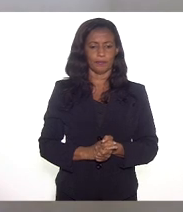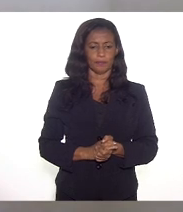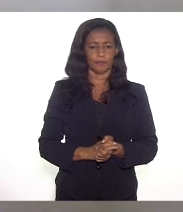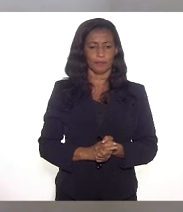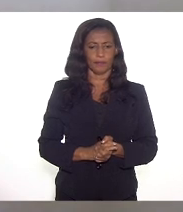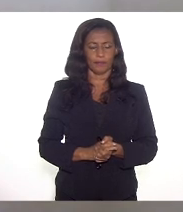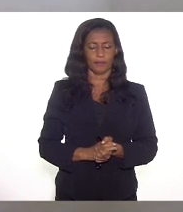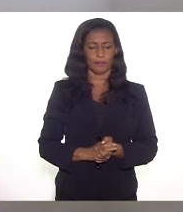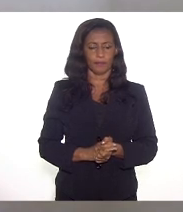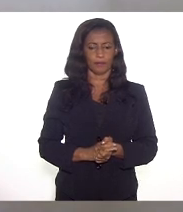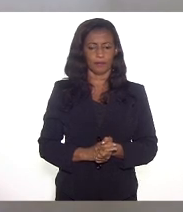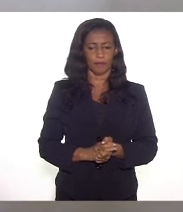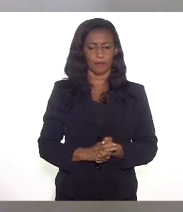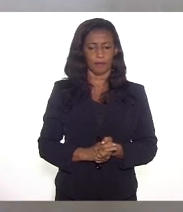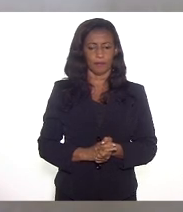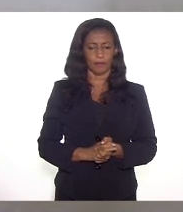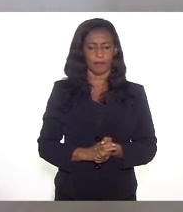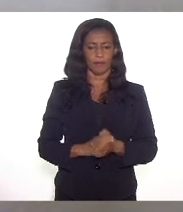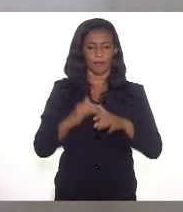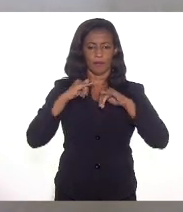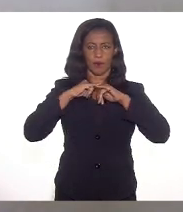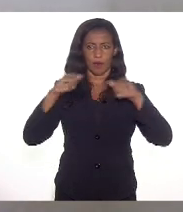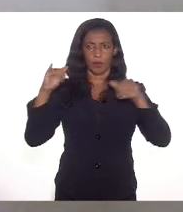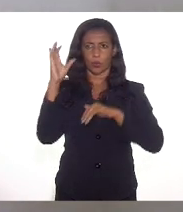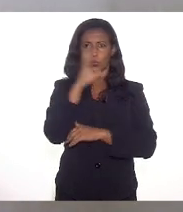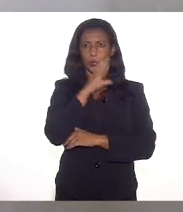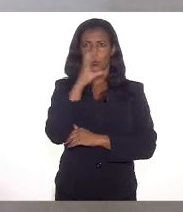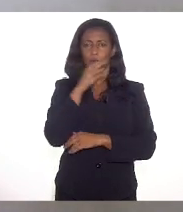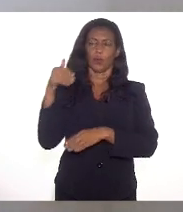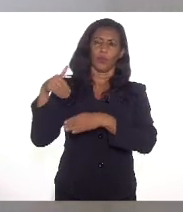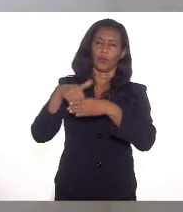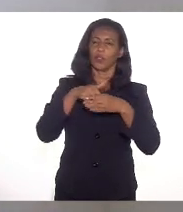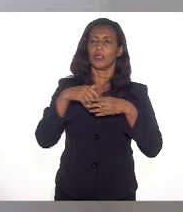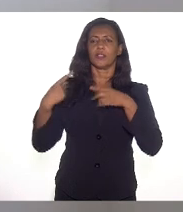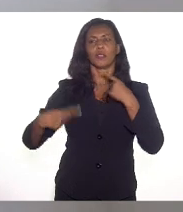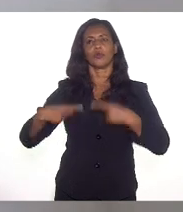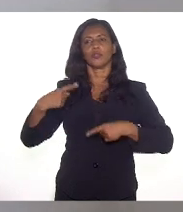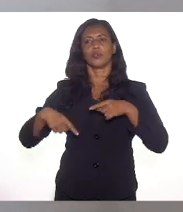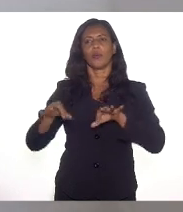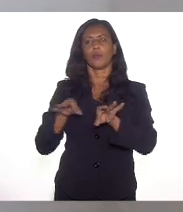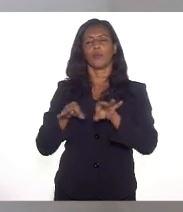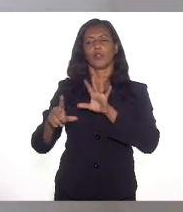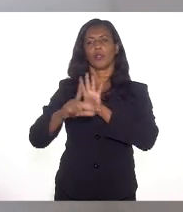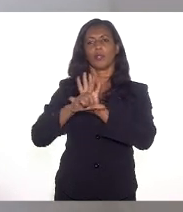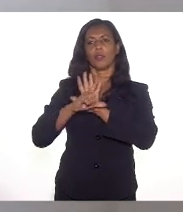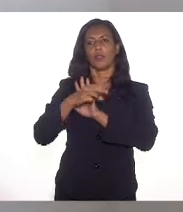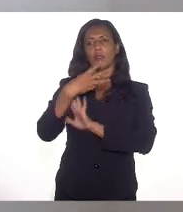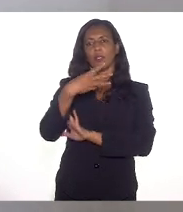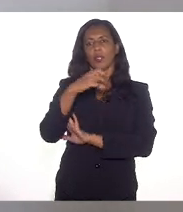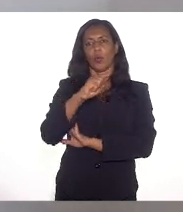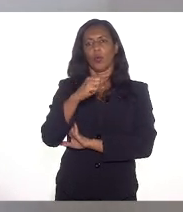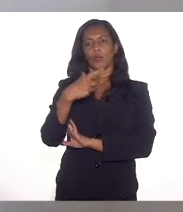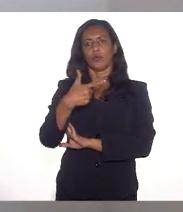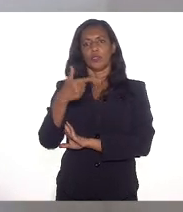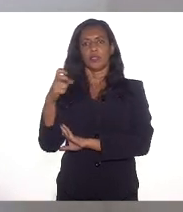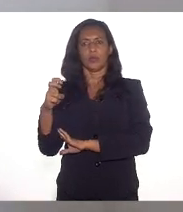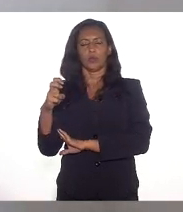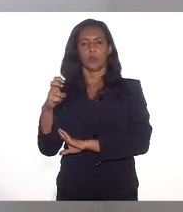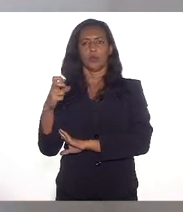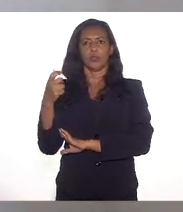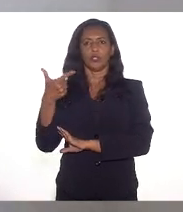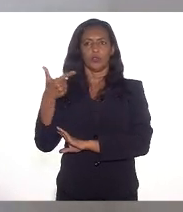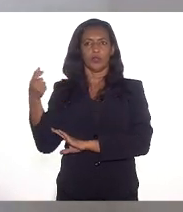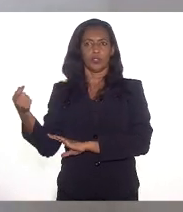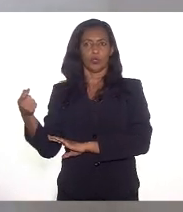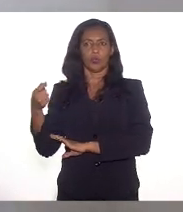vai ao autógrafo. Anuncio, em regime de urgência, em votação e discussão, única projeto de lei 3825 de 21,